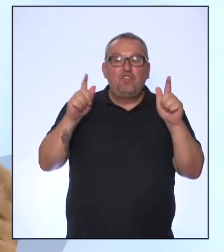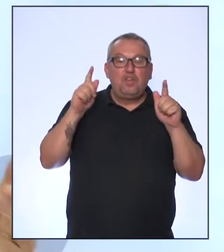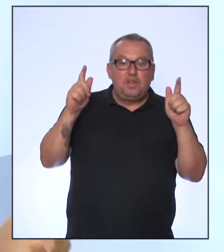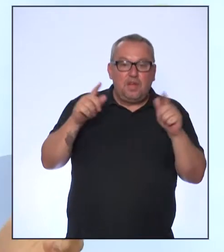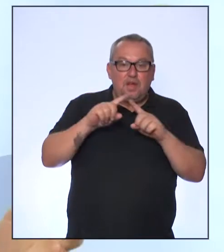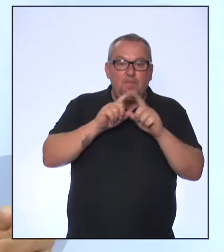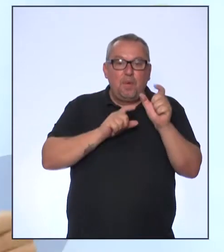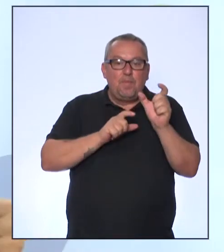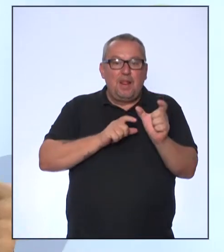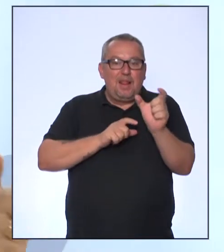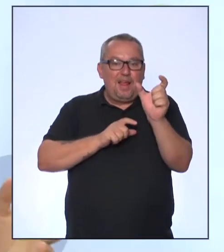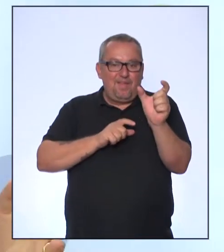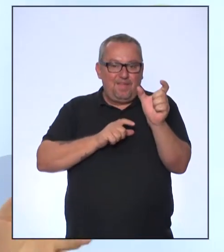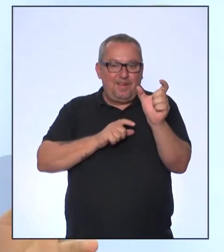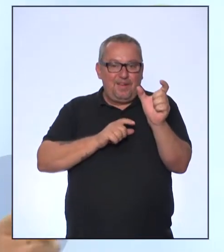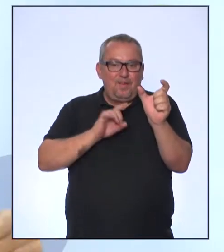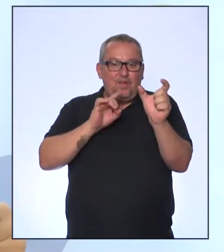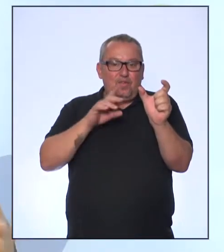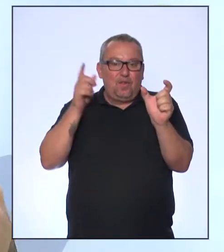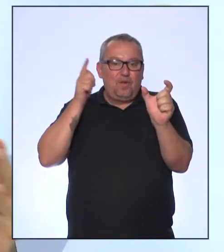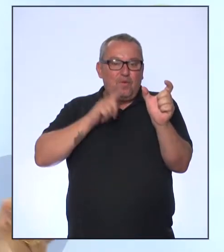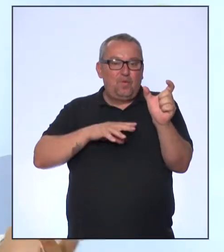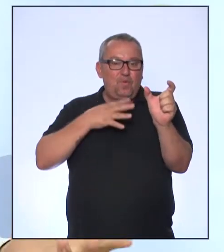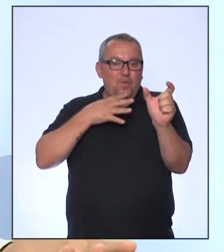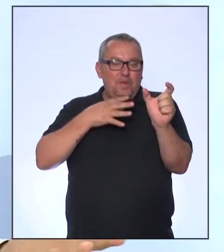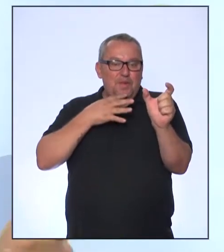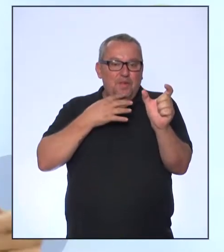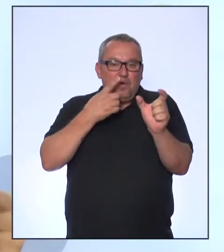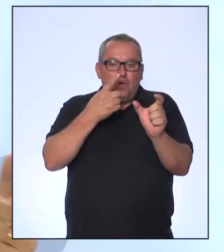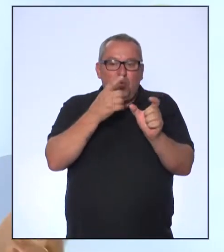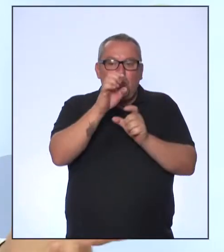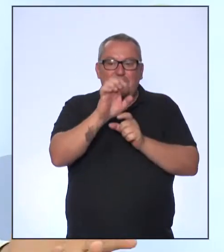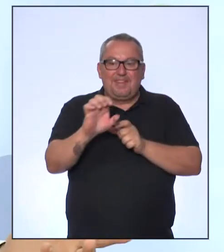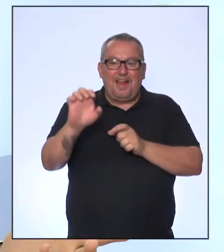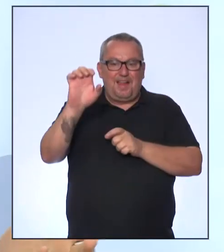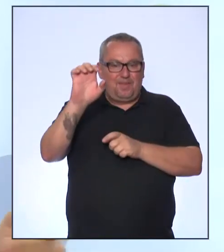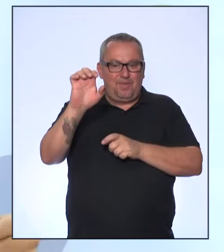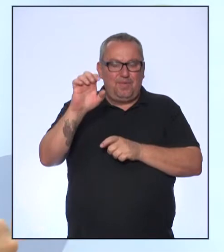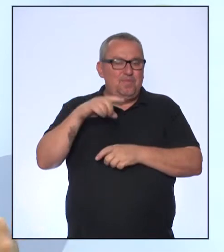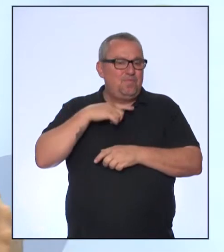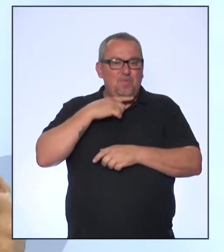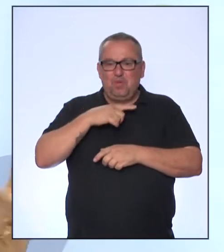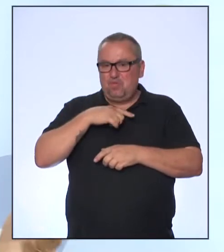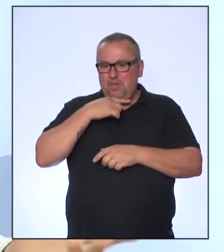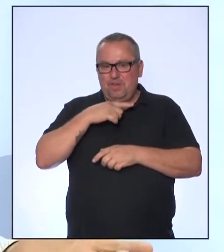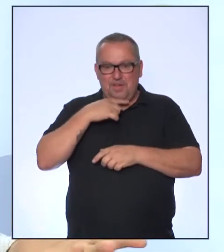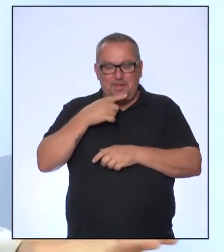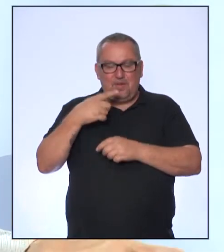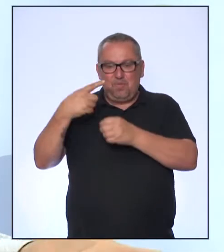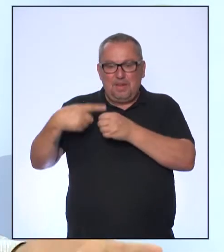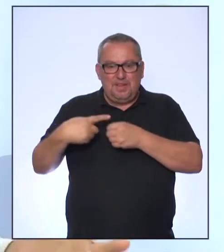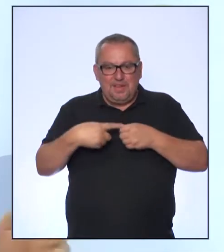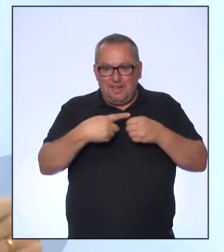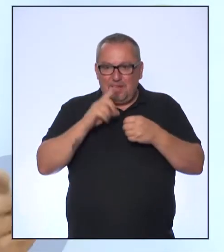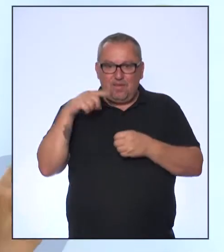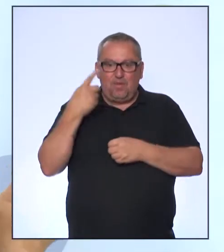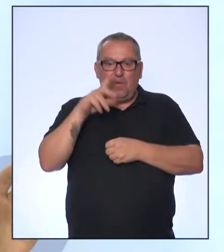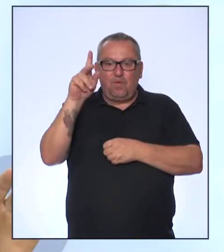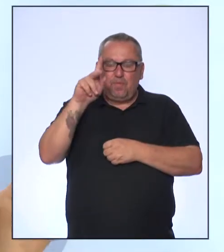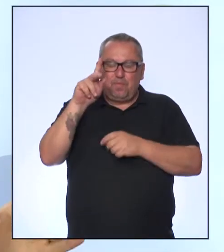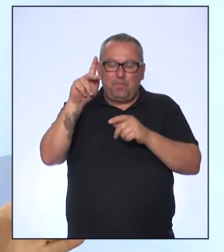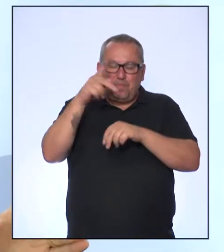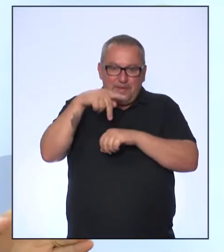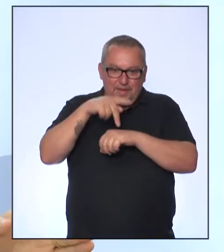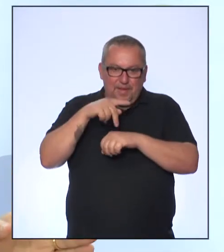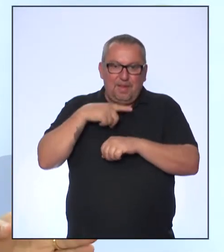uma palavra que é só entendida em um estado, em determinado município de uma cidade do nosso país. Então você tenta